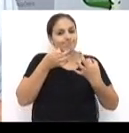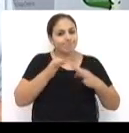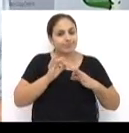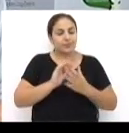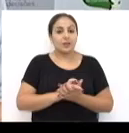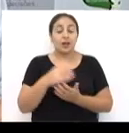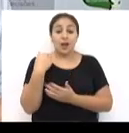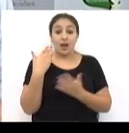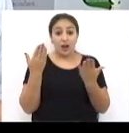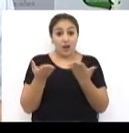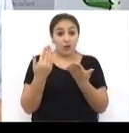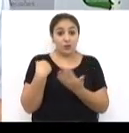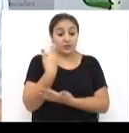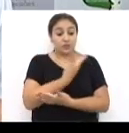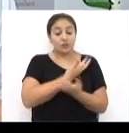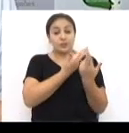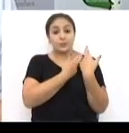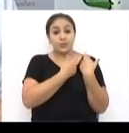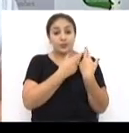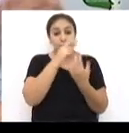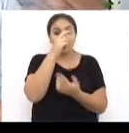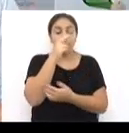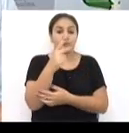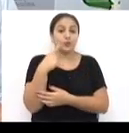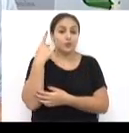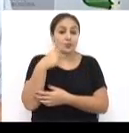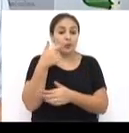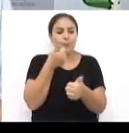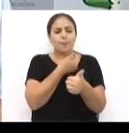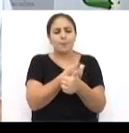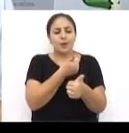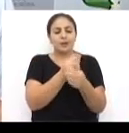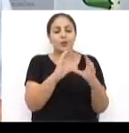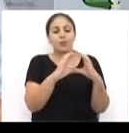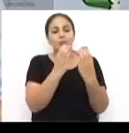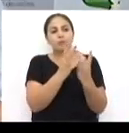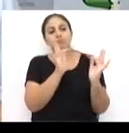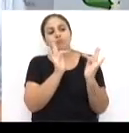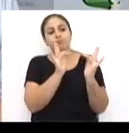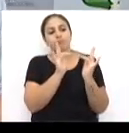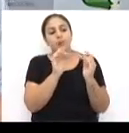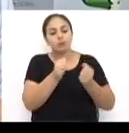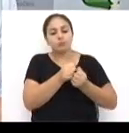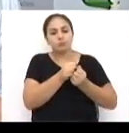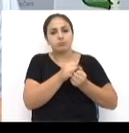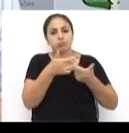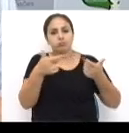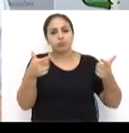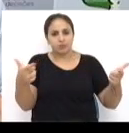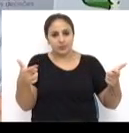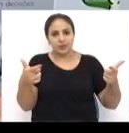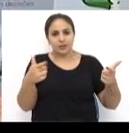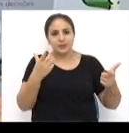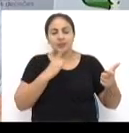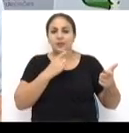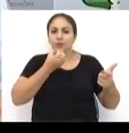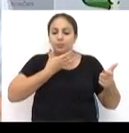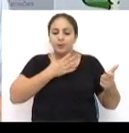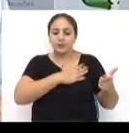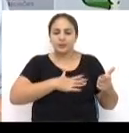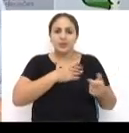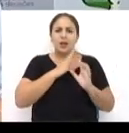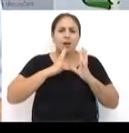certo. Cabe a nós agora, vereadores, que estamos próximos da comunidade, ampliá-lo, né? Levando